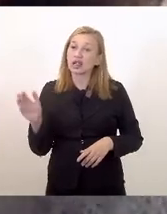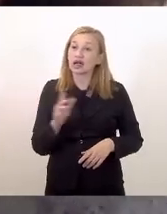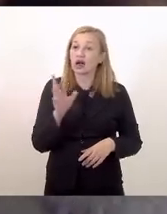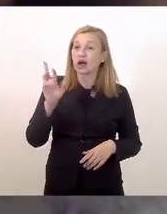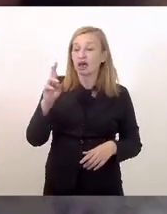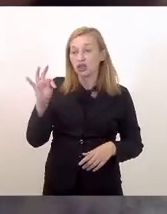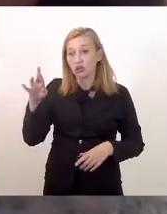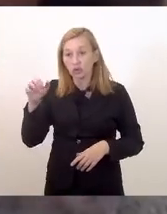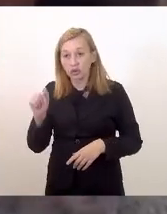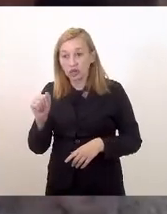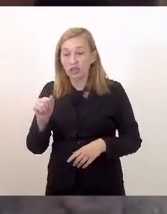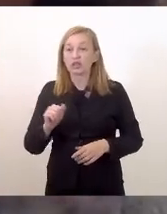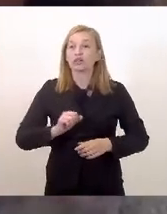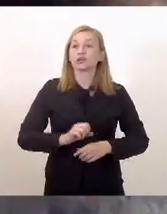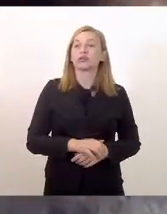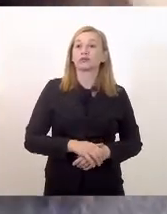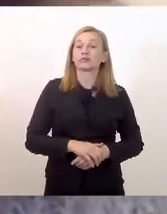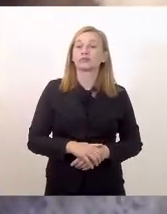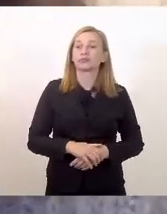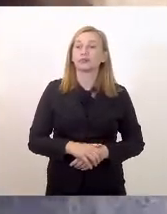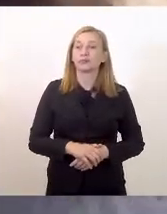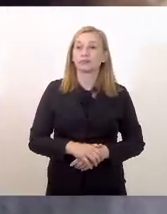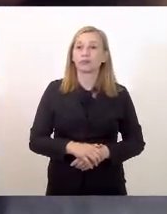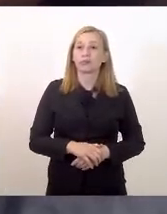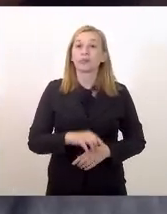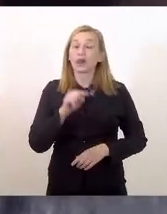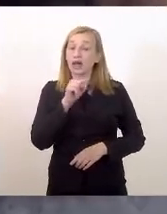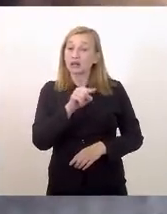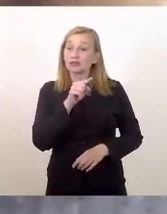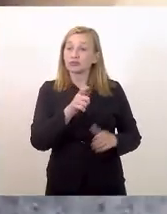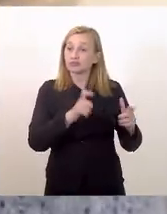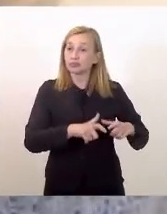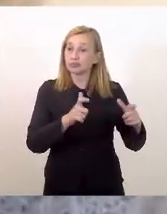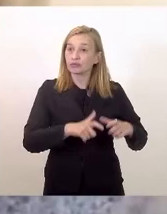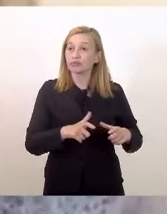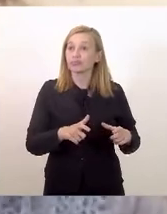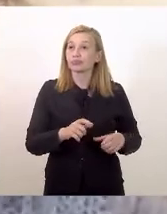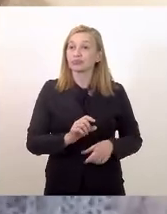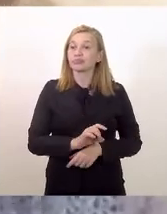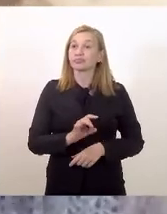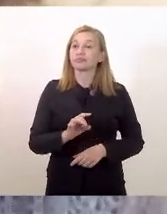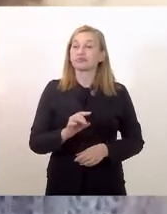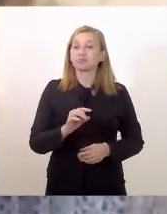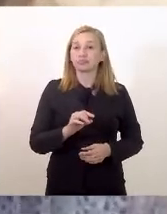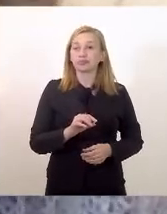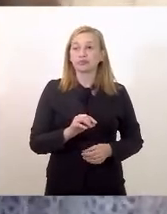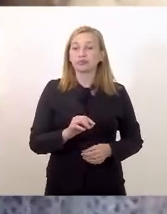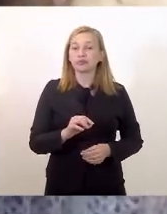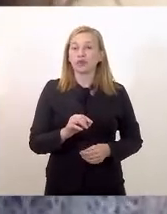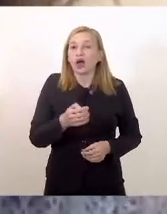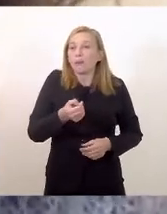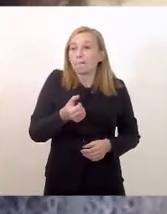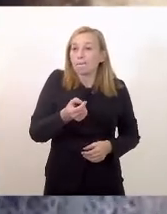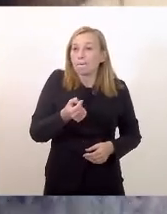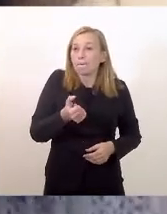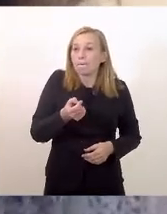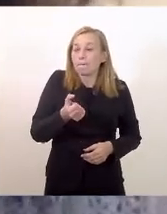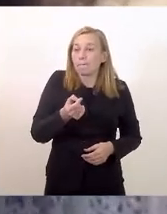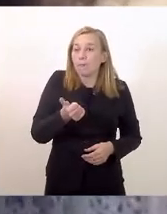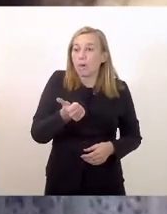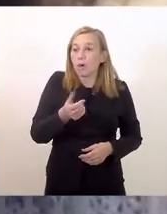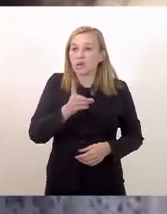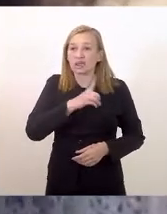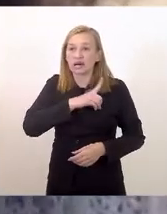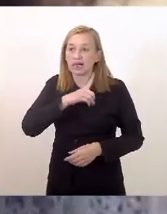de atendimento ali na região, e ainda assim isso é insuficiente para o tamanho da população da região.